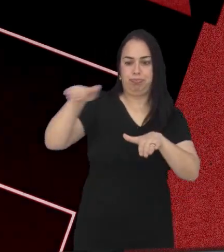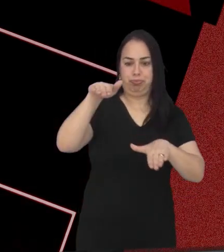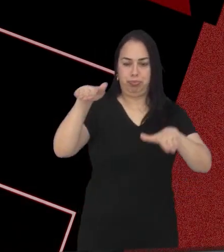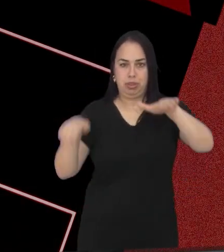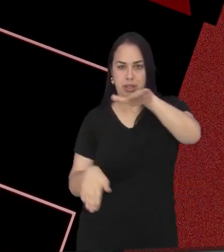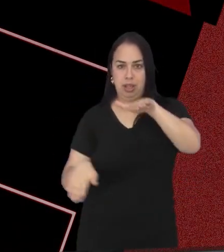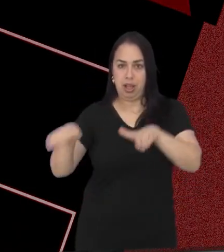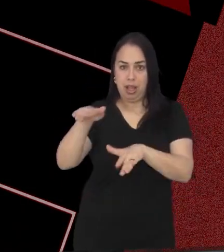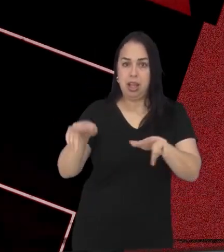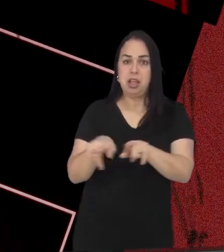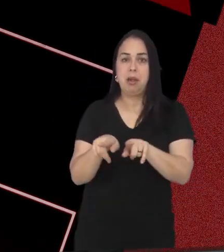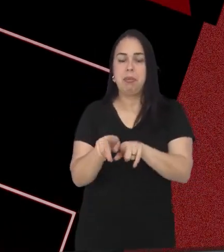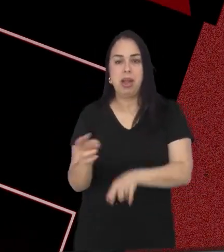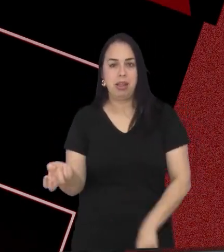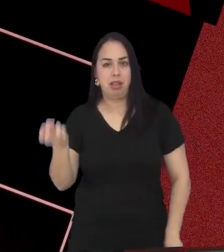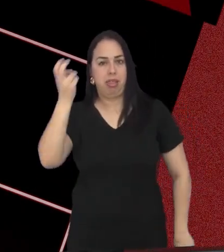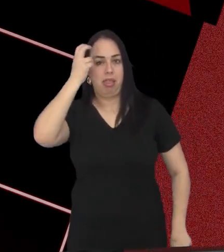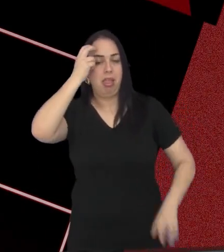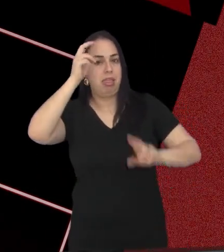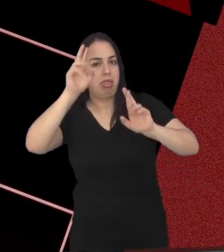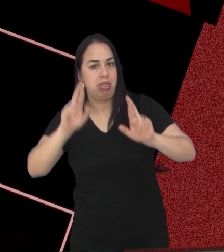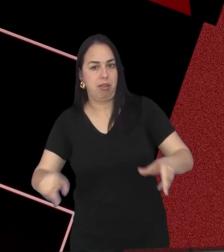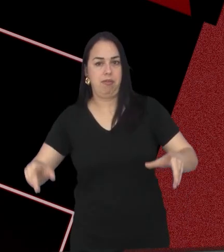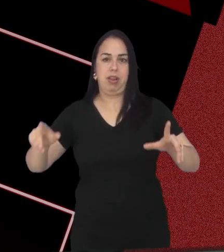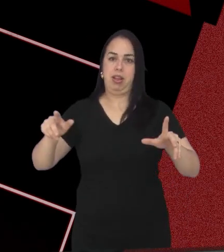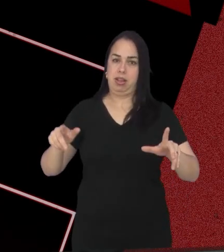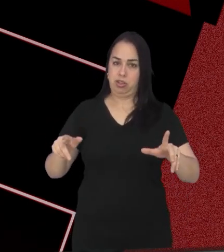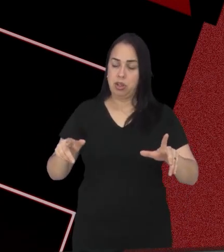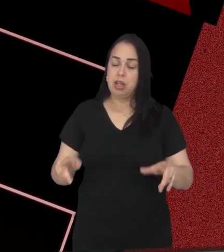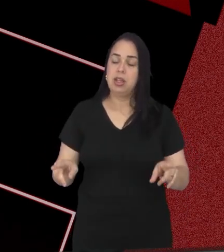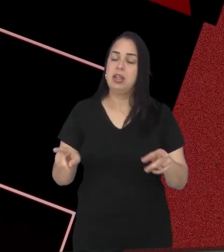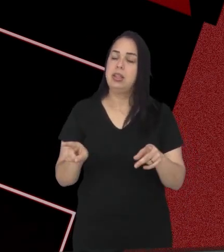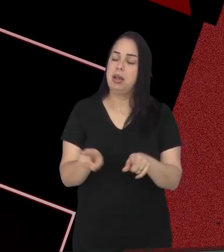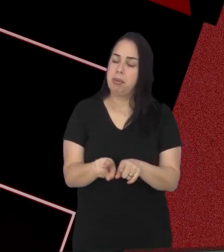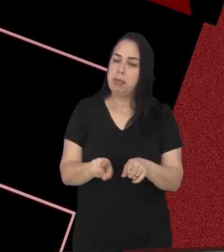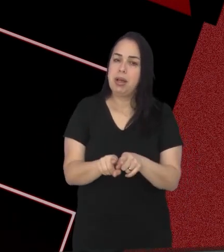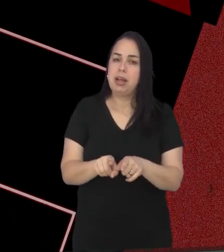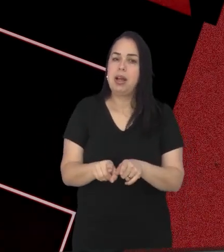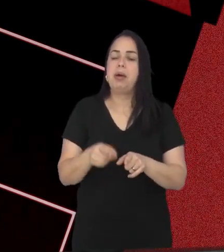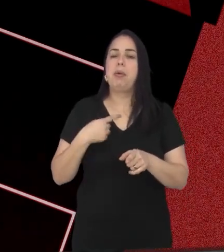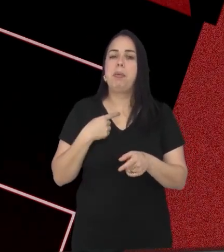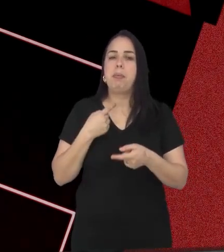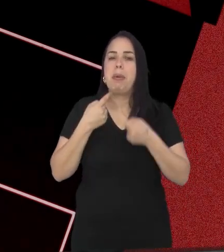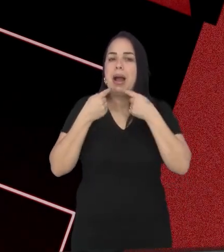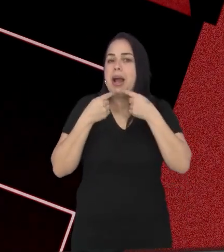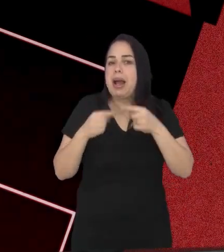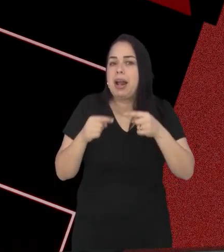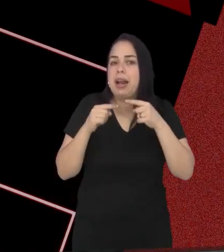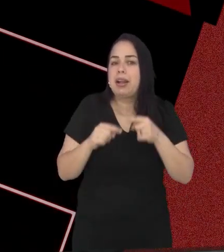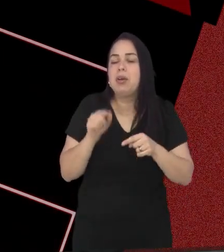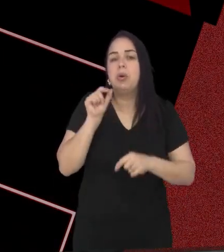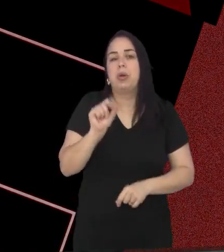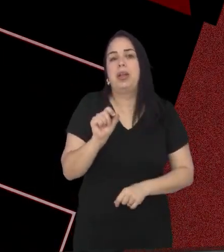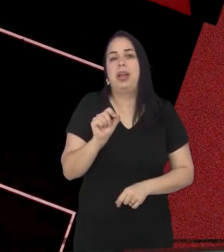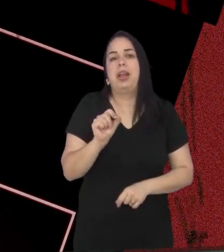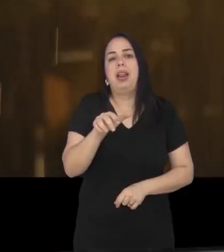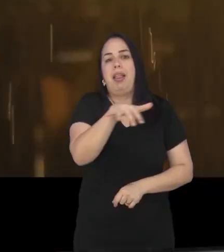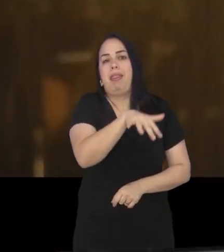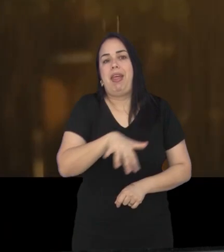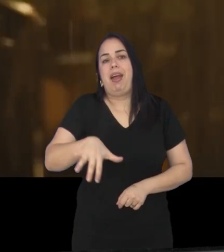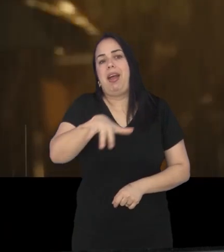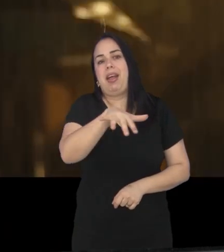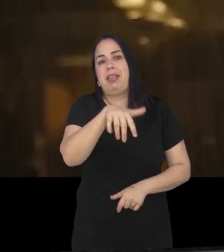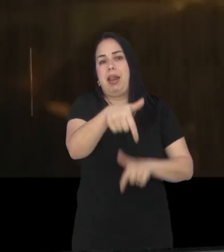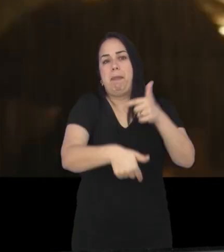de cultura entre a ocidental e a oriental, e também faz uma crítica à mão de obra barata da Ásia.